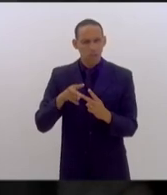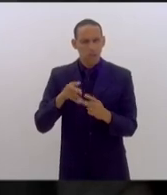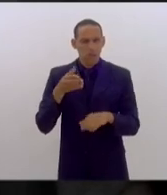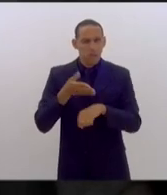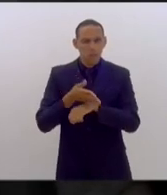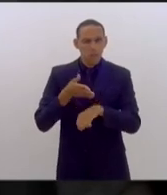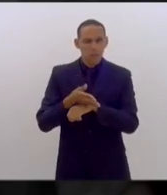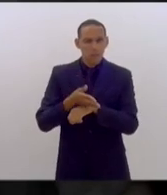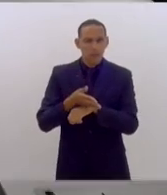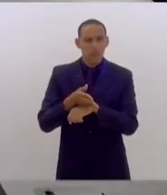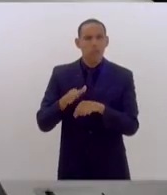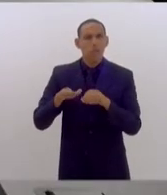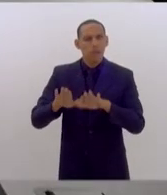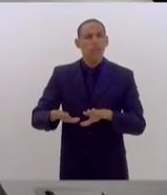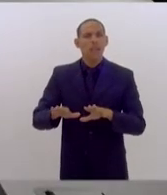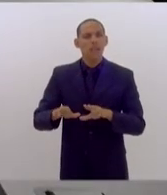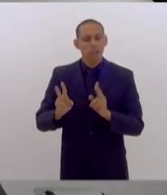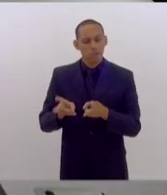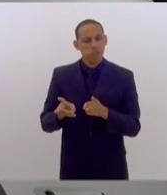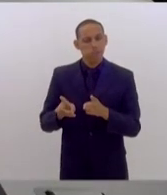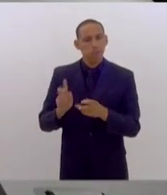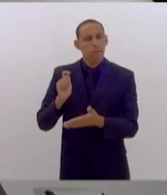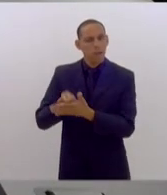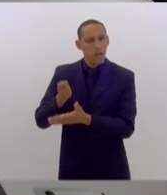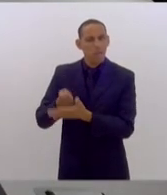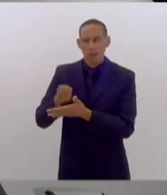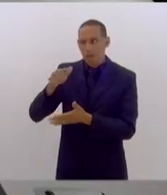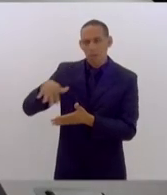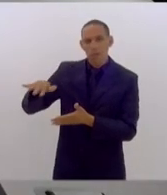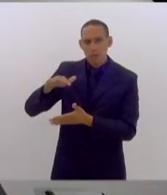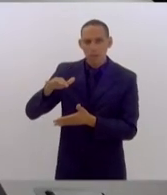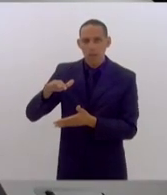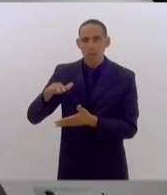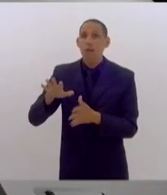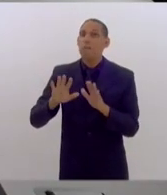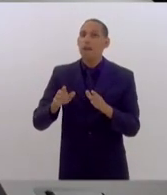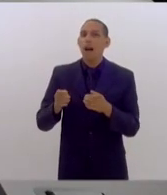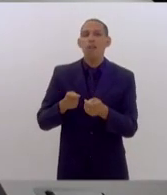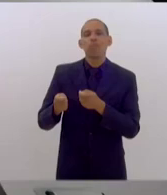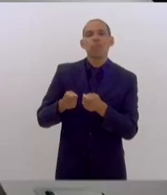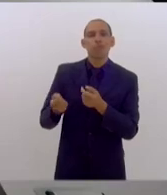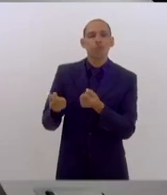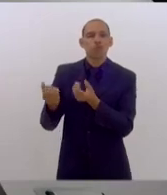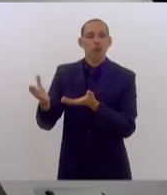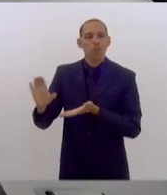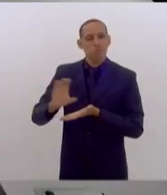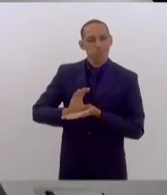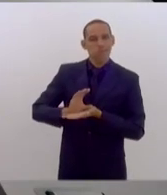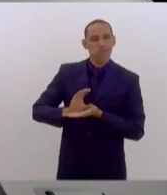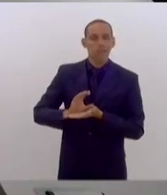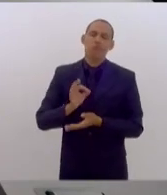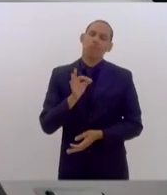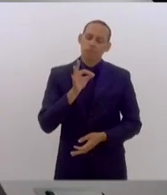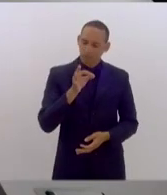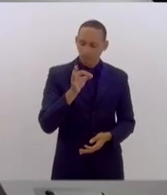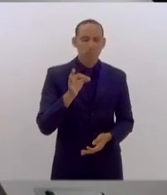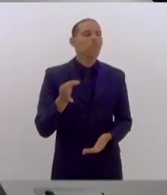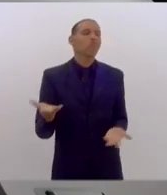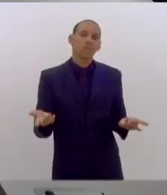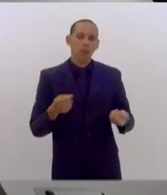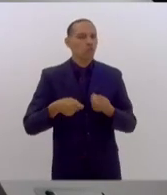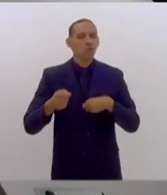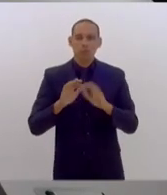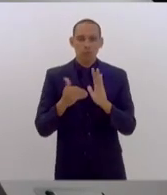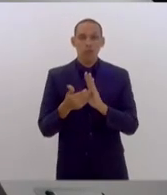ele mantém que estar remunera o pescoço que passa administrar receitas simples para acabar com ele possa